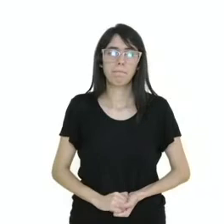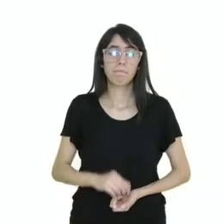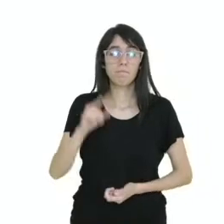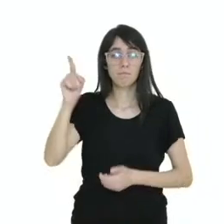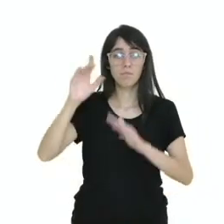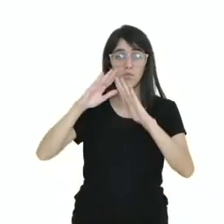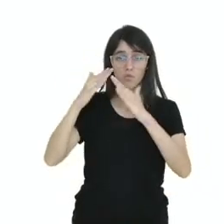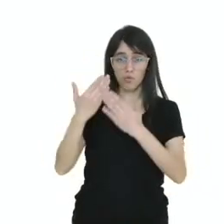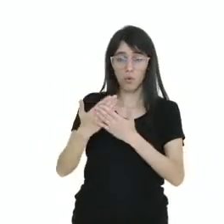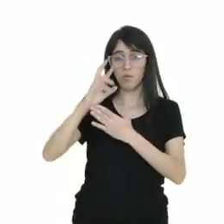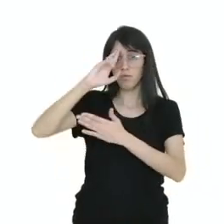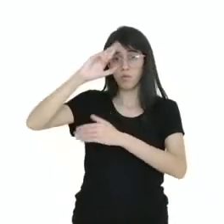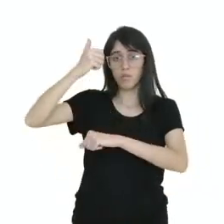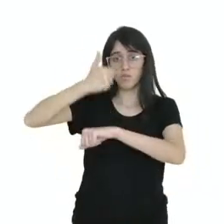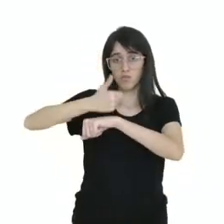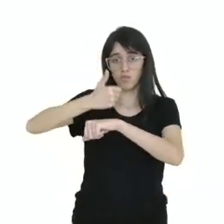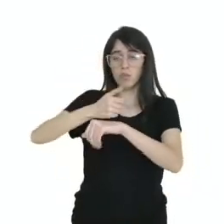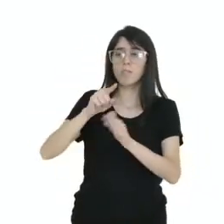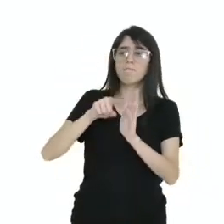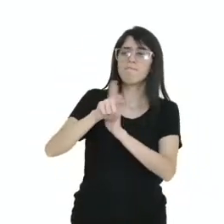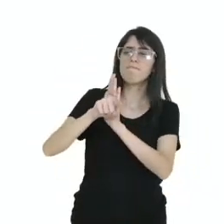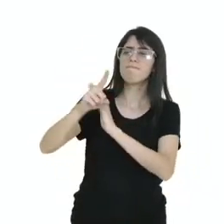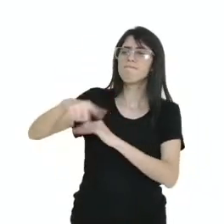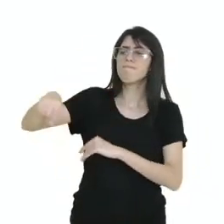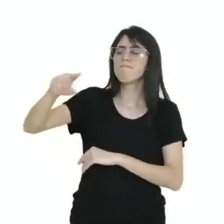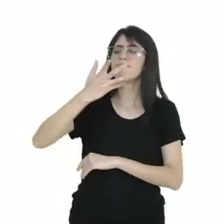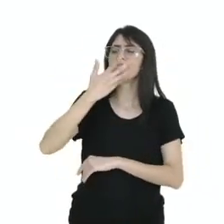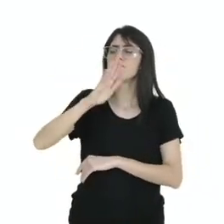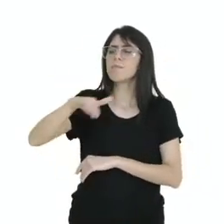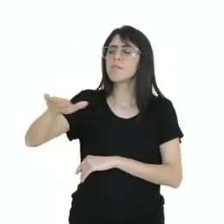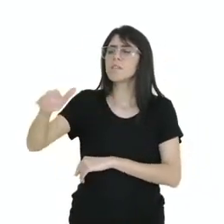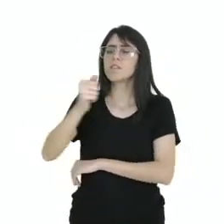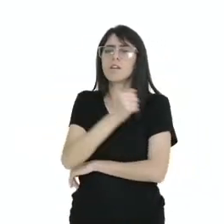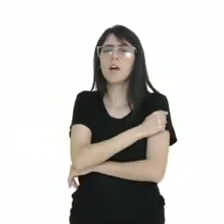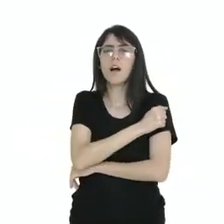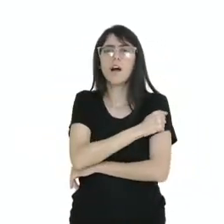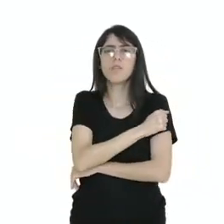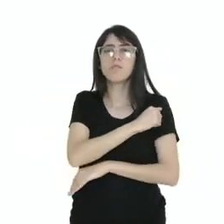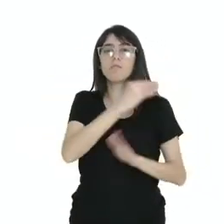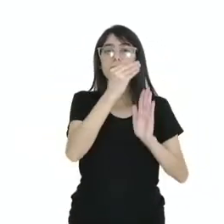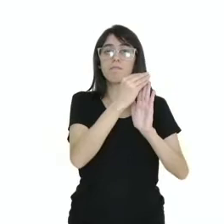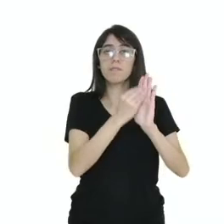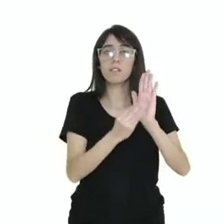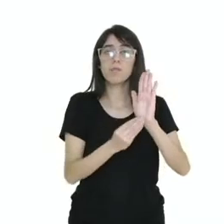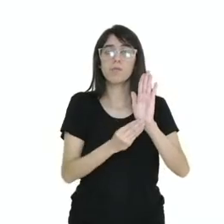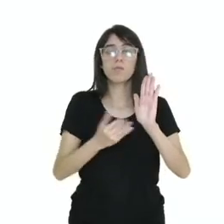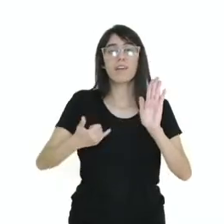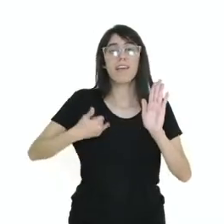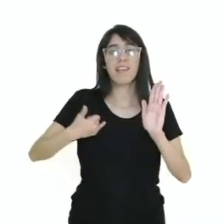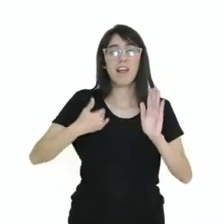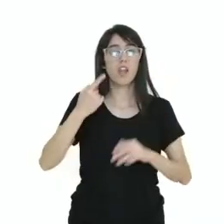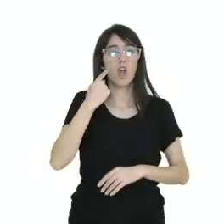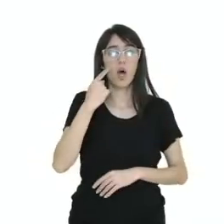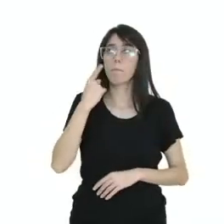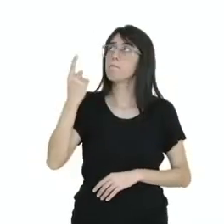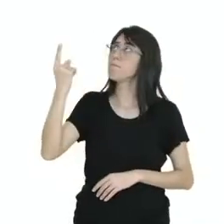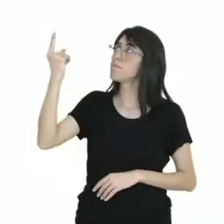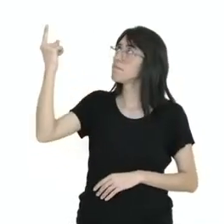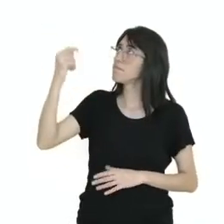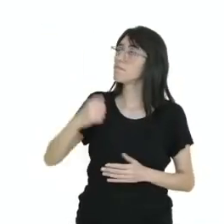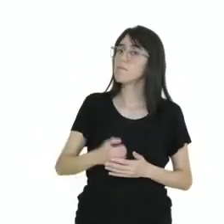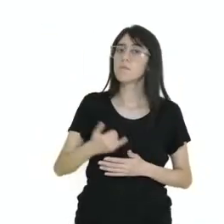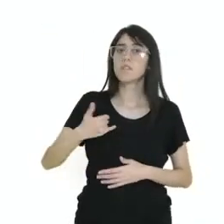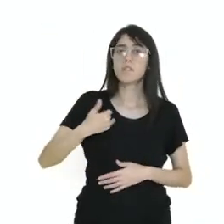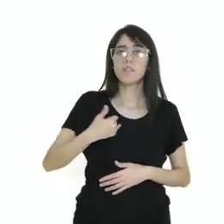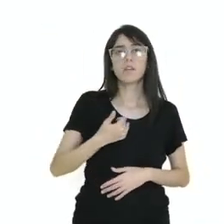A dona de uma creche realizou um levantamento entre seus alunos e anotou as seguintes idades: 2, 2,